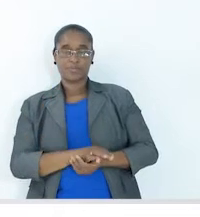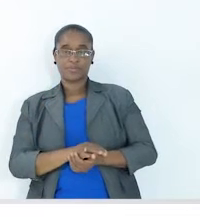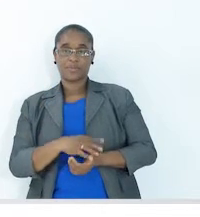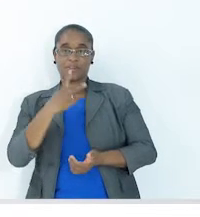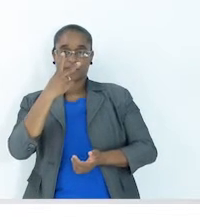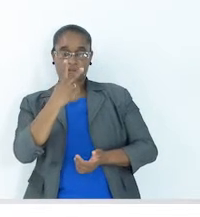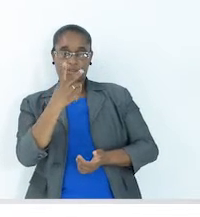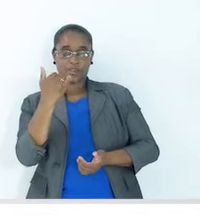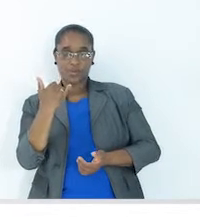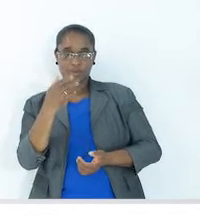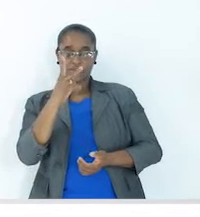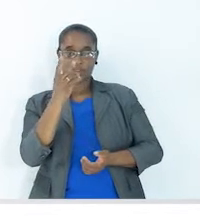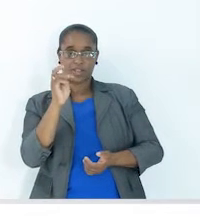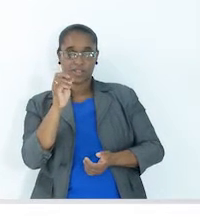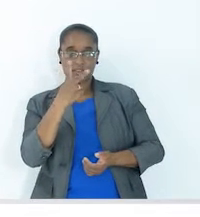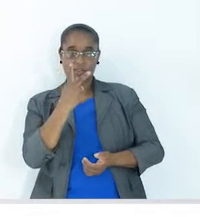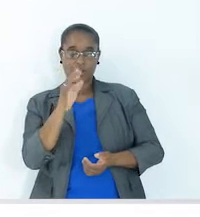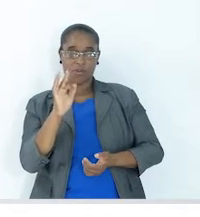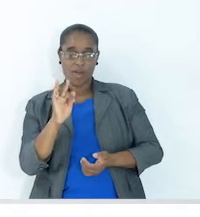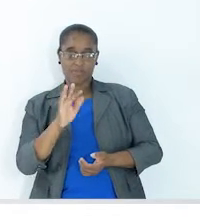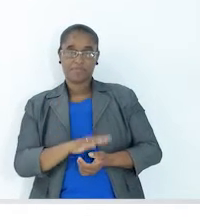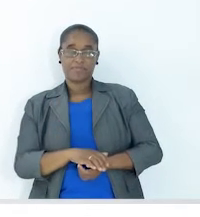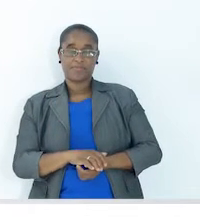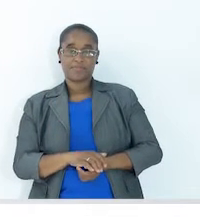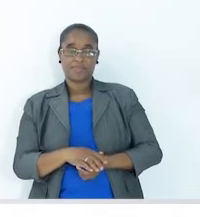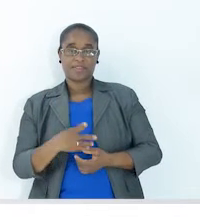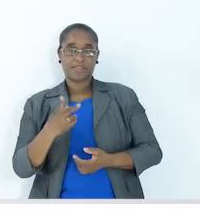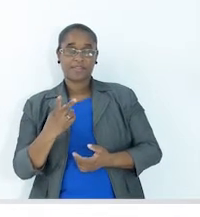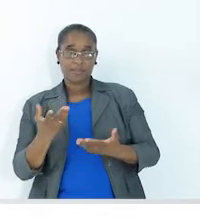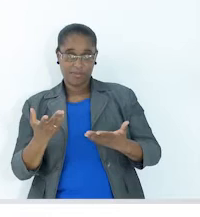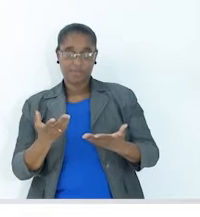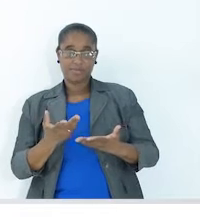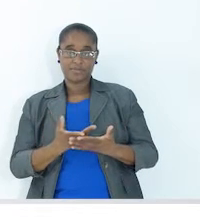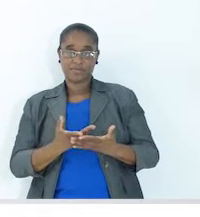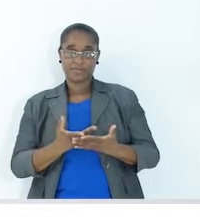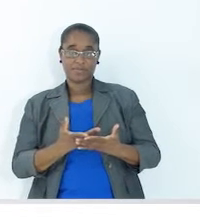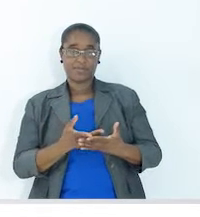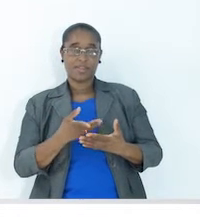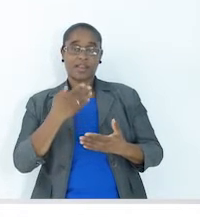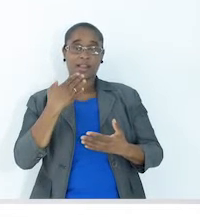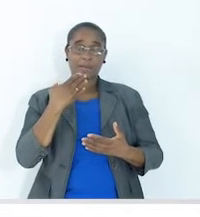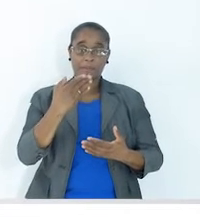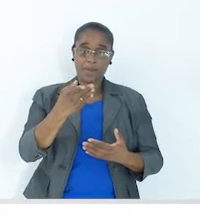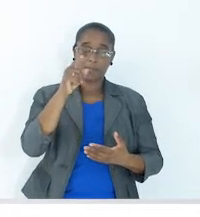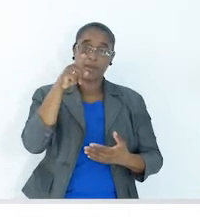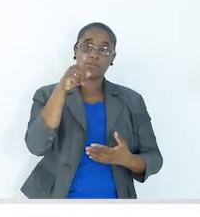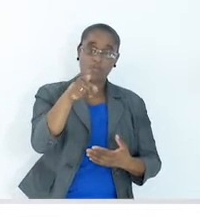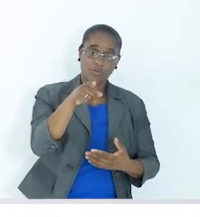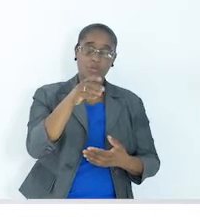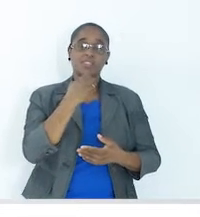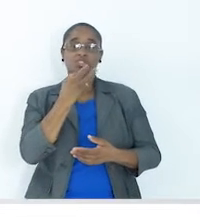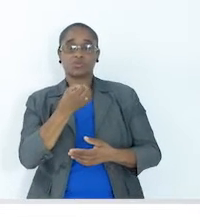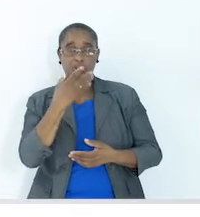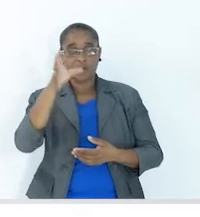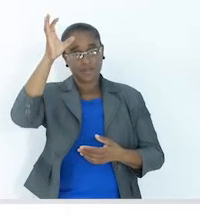1, V2, V3 e V4. Verso 3 e verso 4. Aí pede para tu explicares, com a